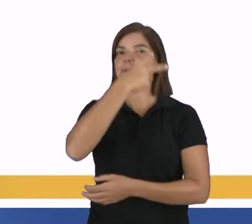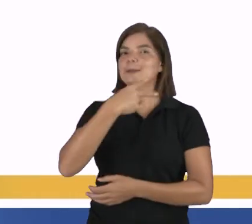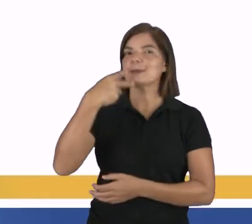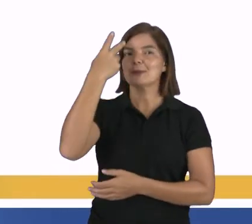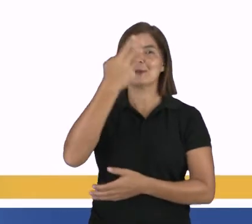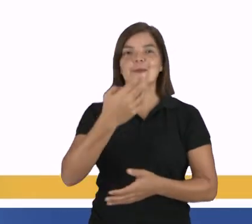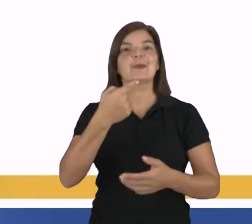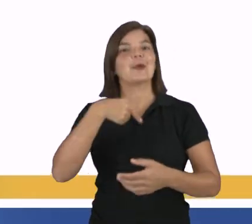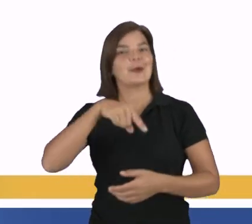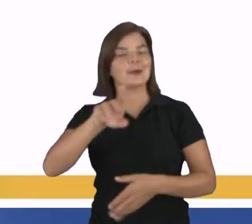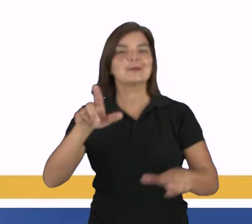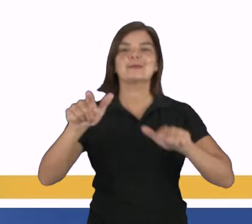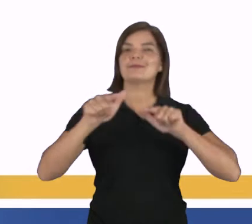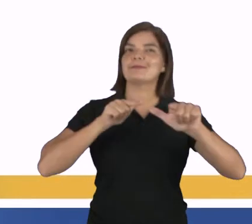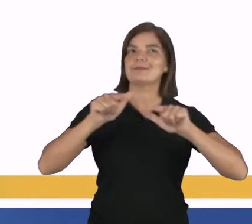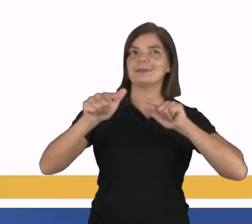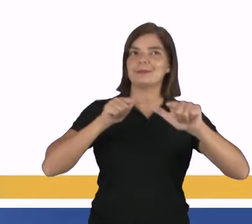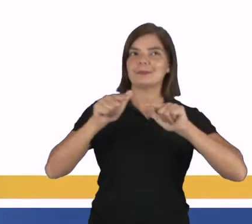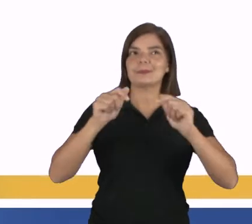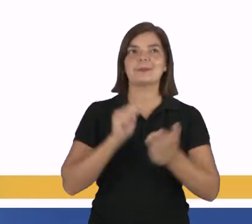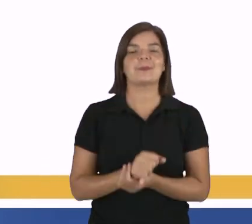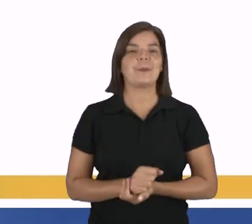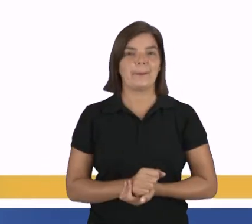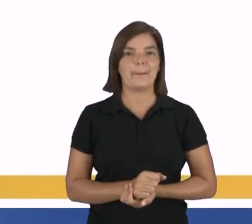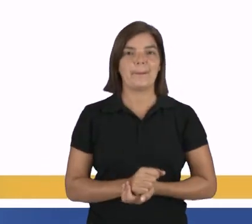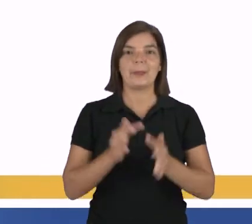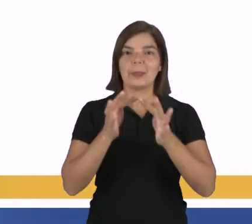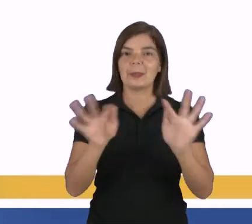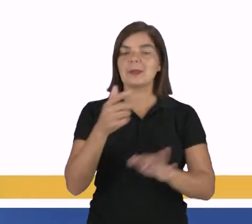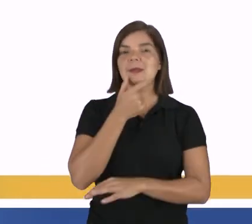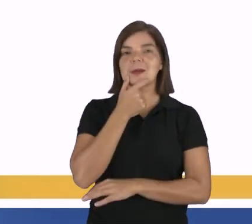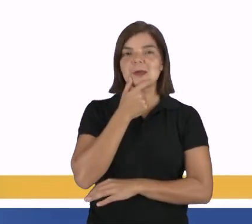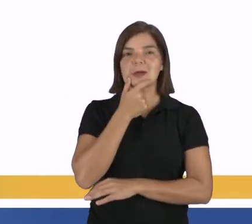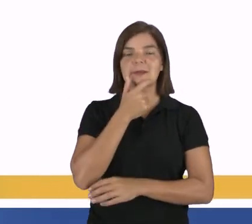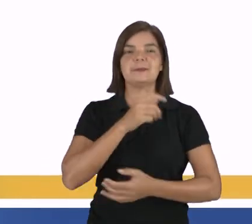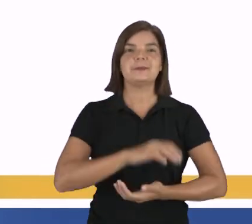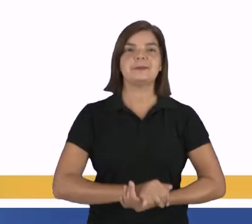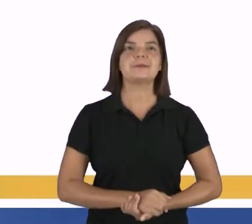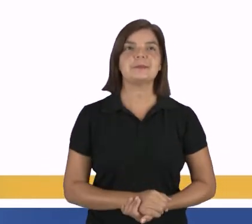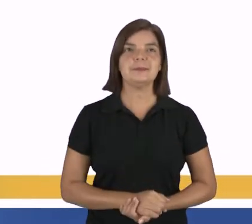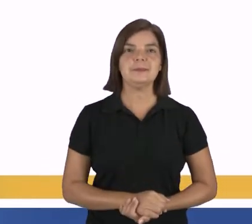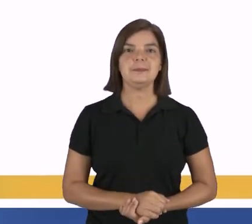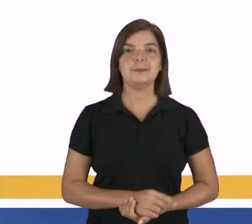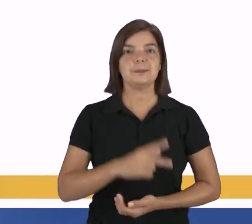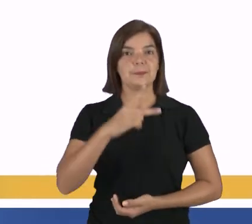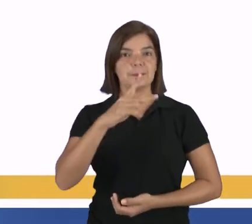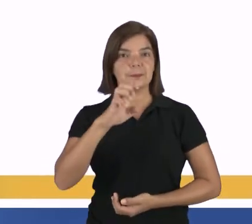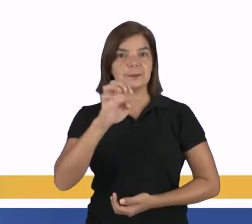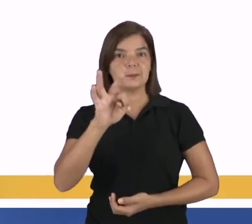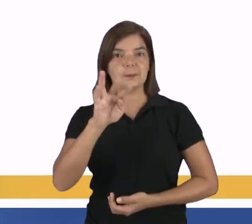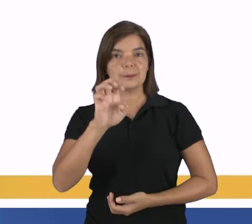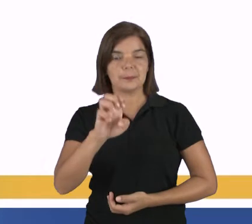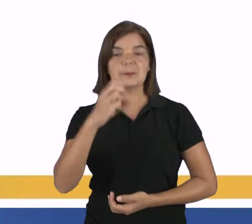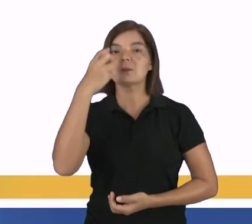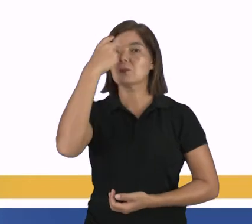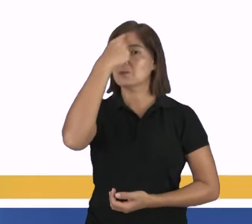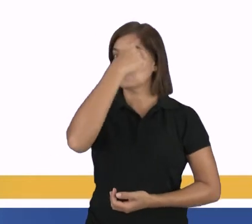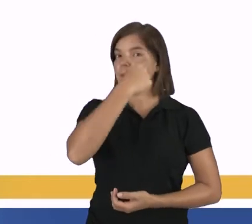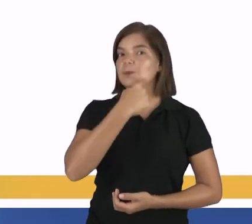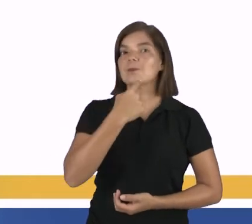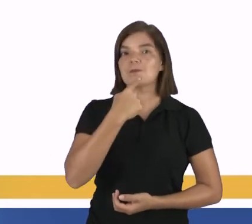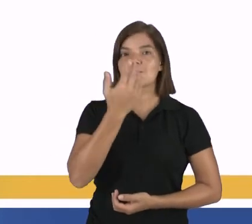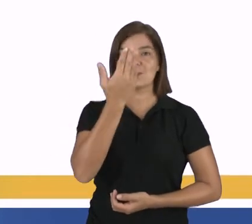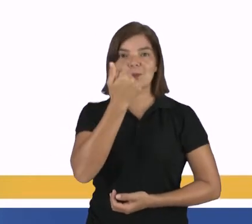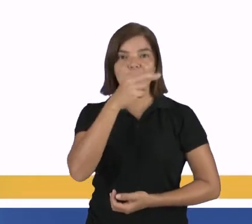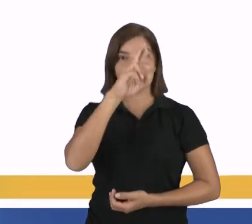horas para ir ao trabalho. It will take her 2 hours to go to work. Peter levará meia